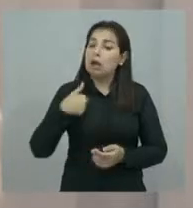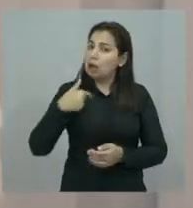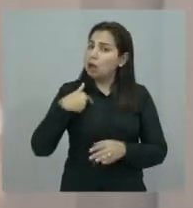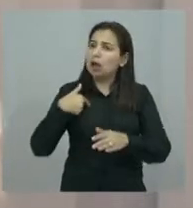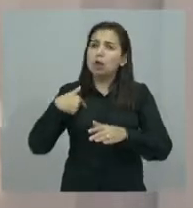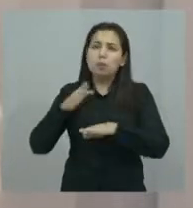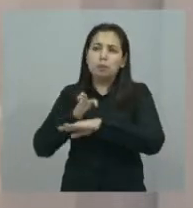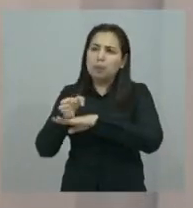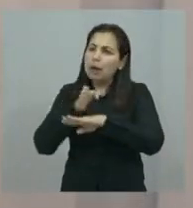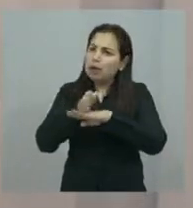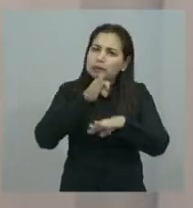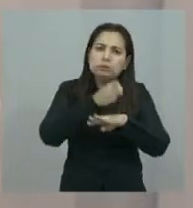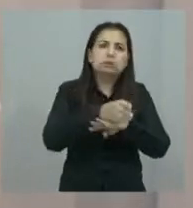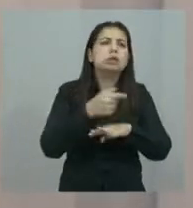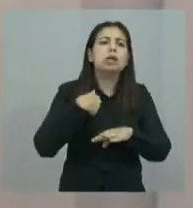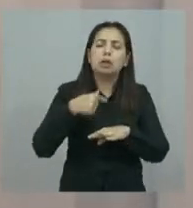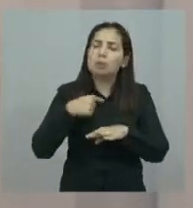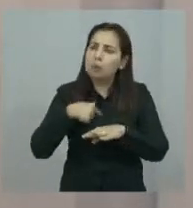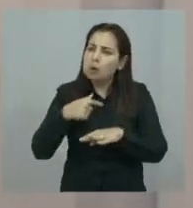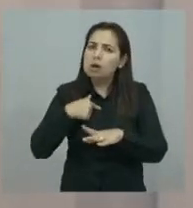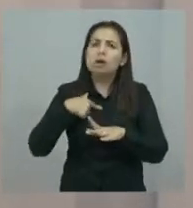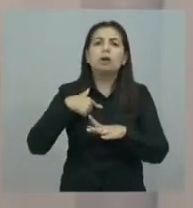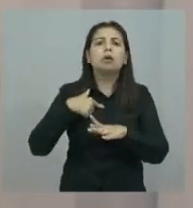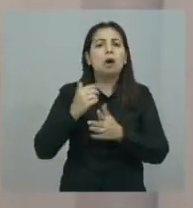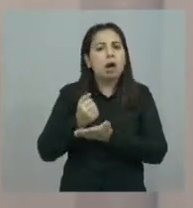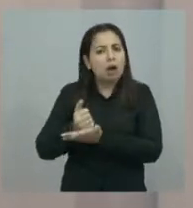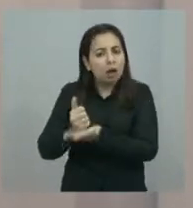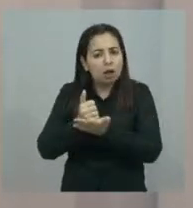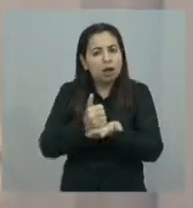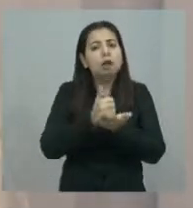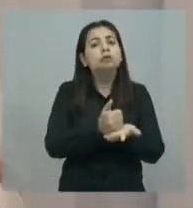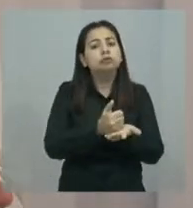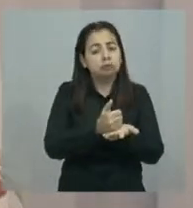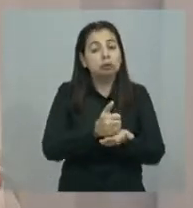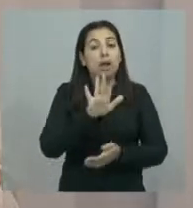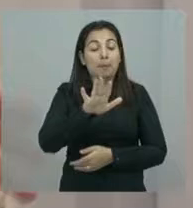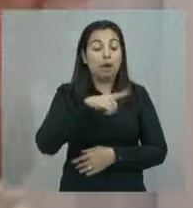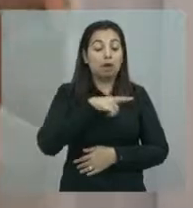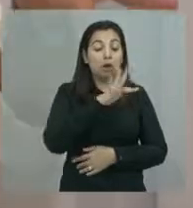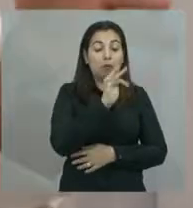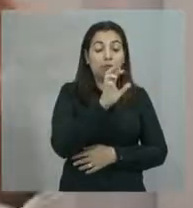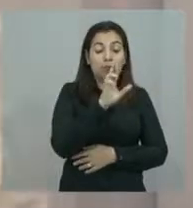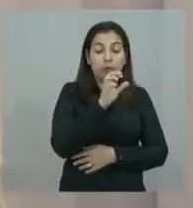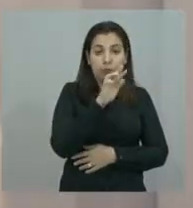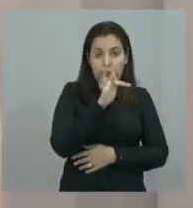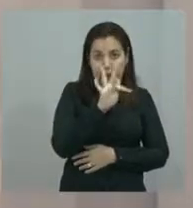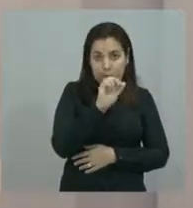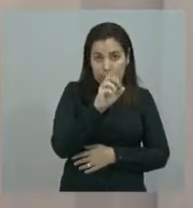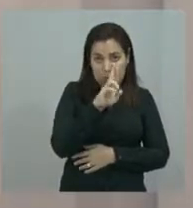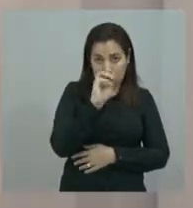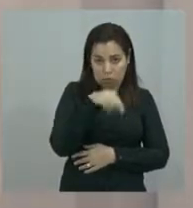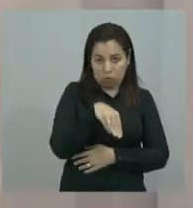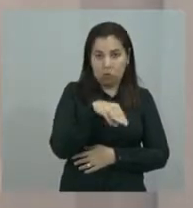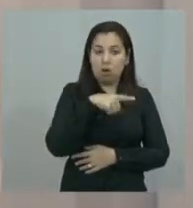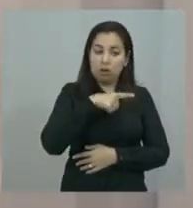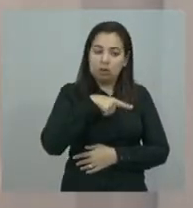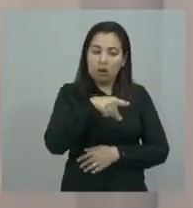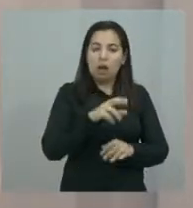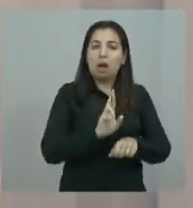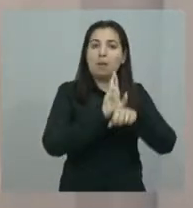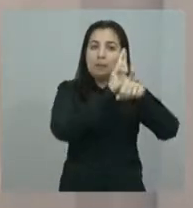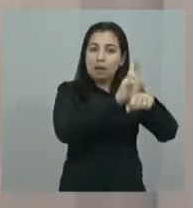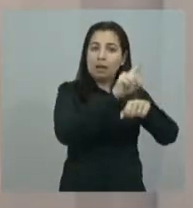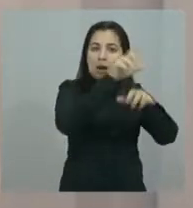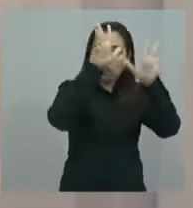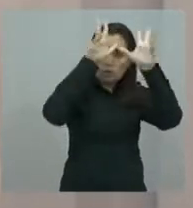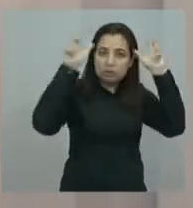faço todo esse movimento, e o Fórum de ONG AIDS é quem elege a pessoa para representar lá no CESAL, que é o Conselho Estadual